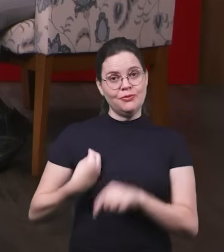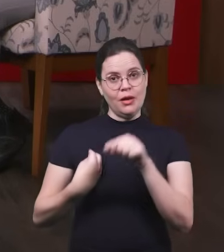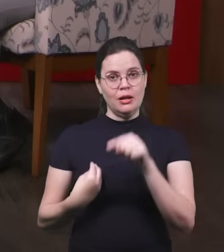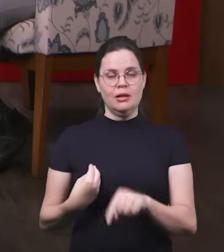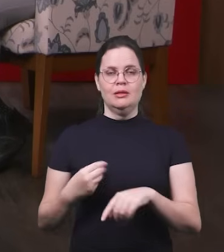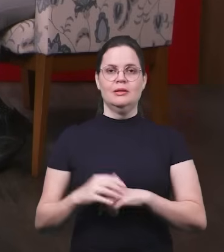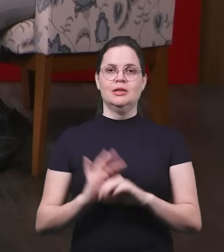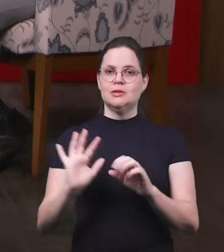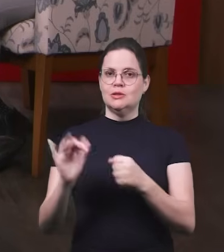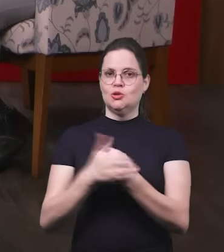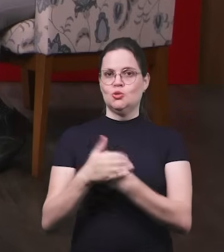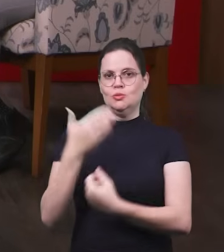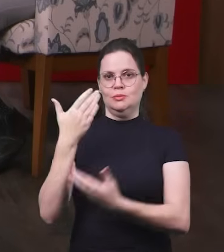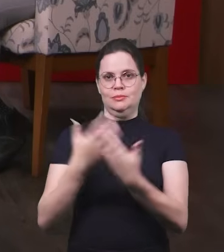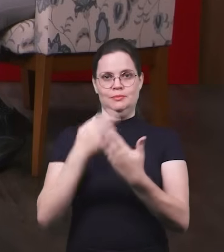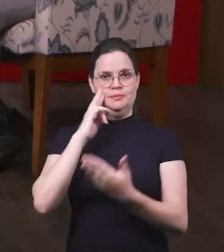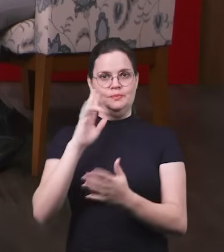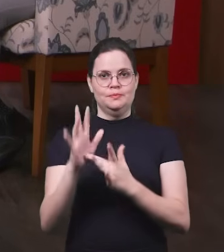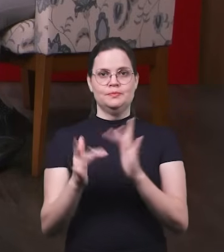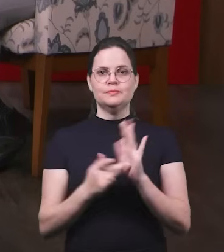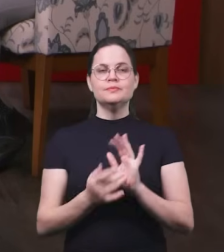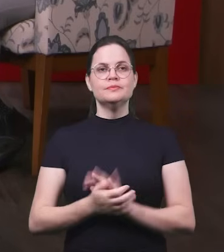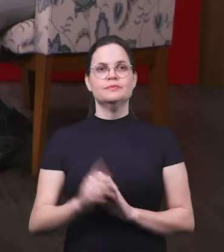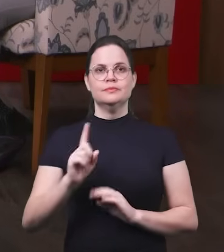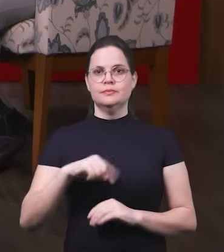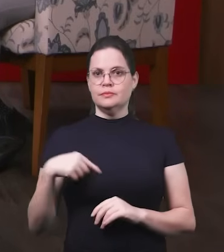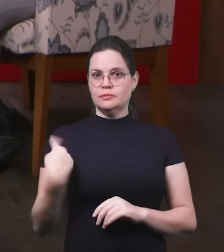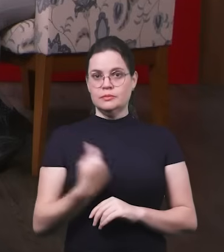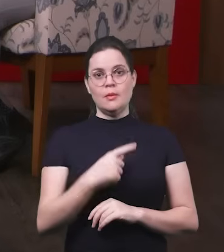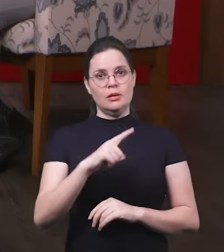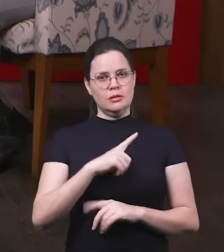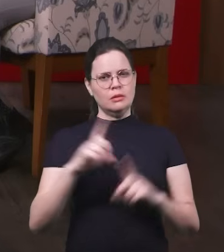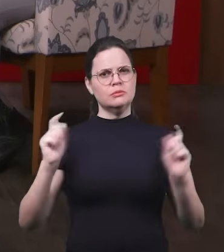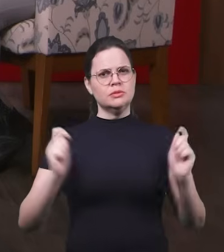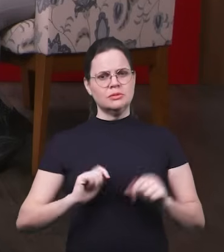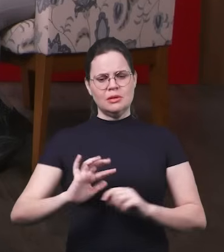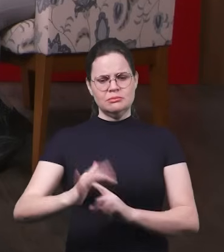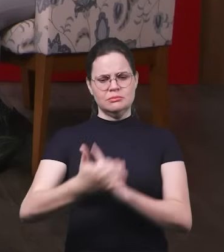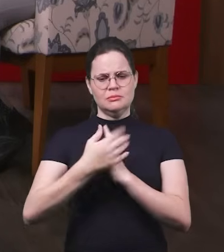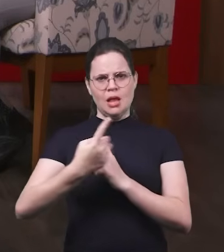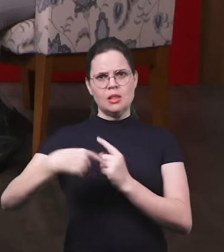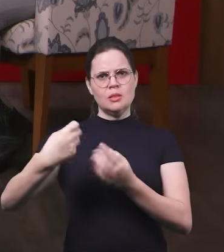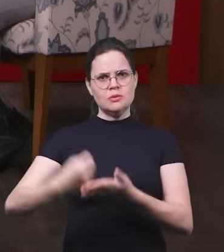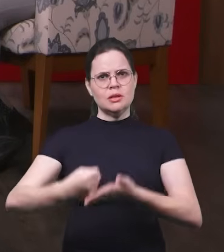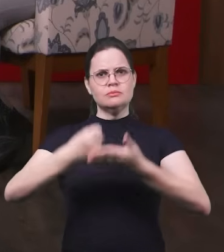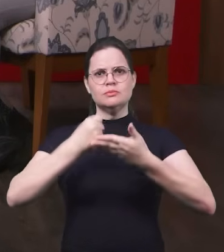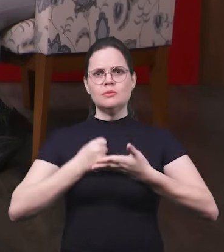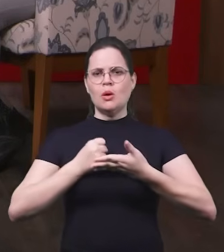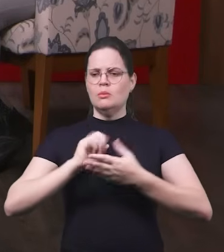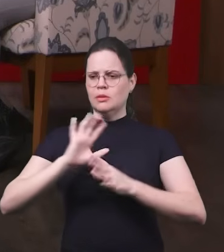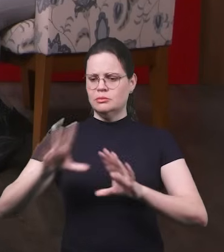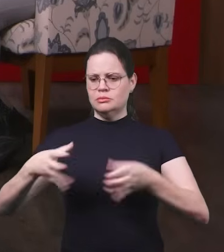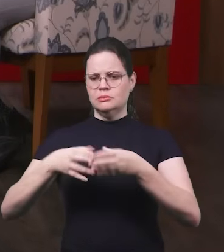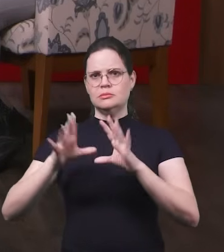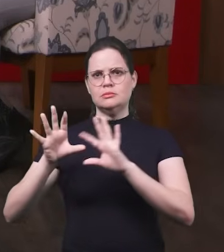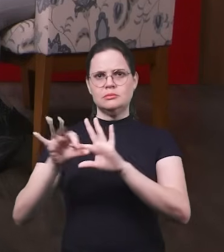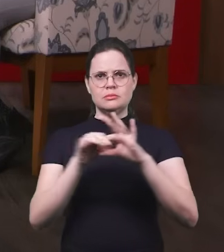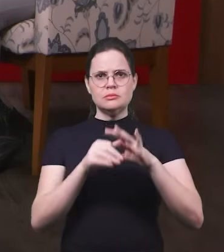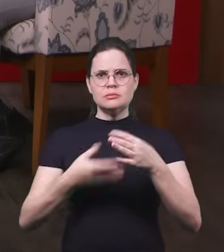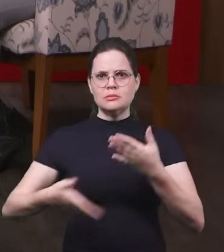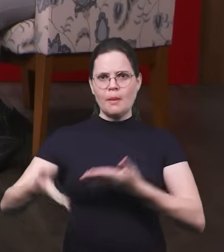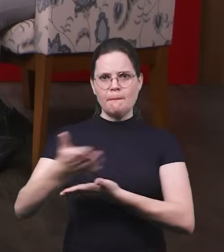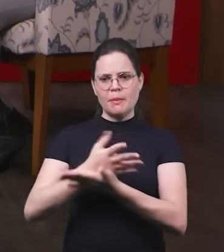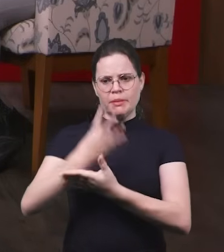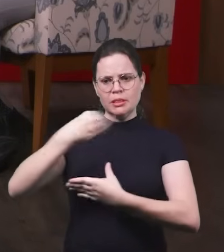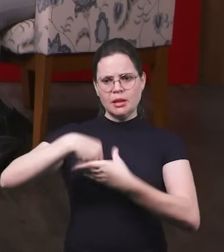um refúgio, né? Nós temos um corpo, como o pastor falou, um corpo de Cristo que nos preserva,